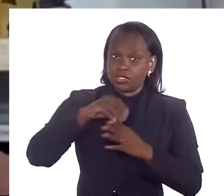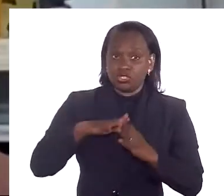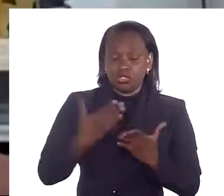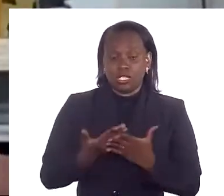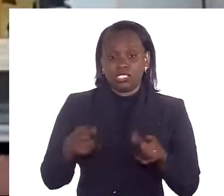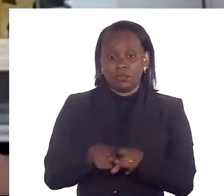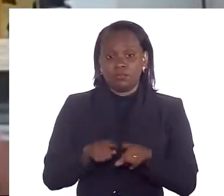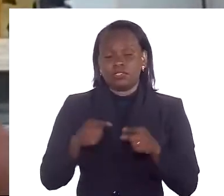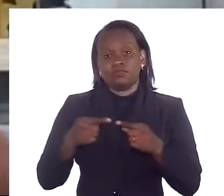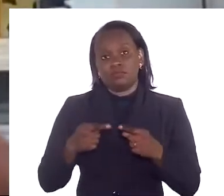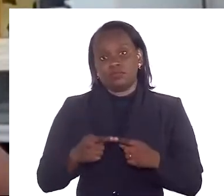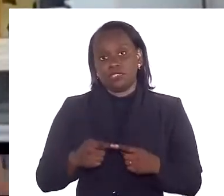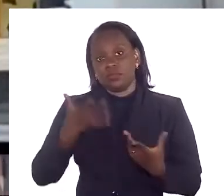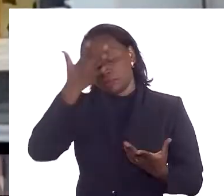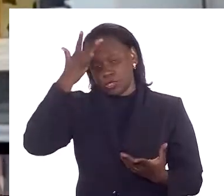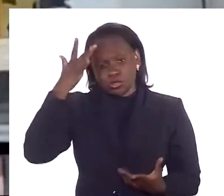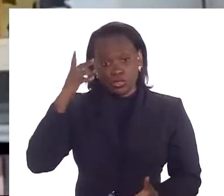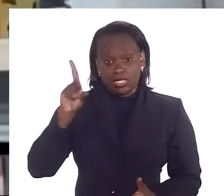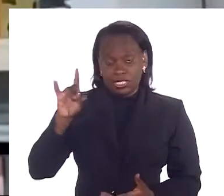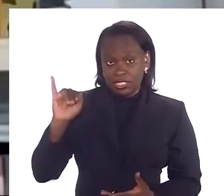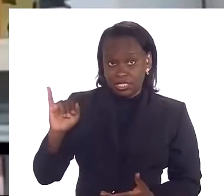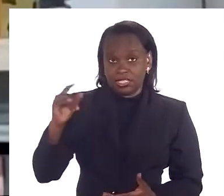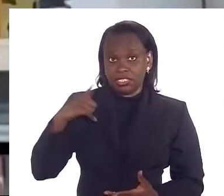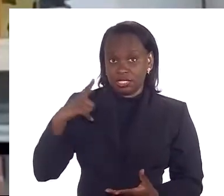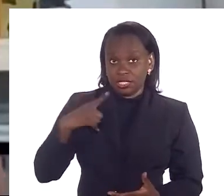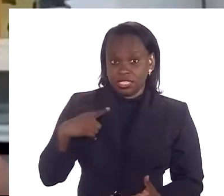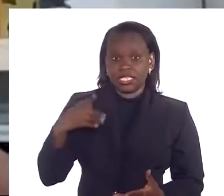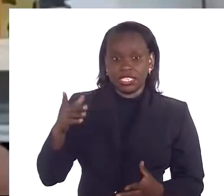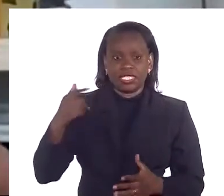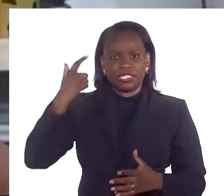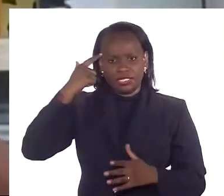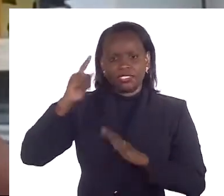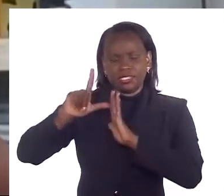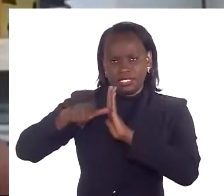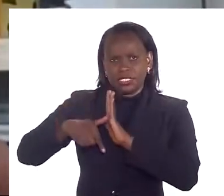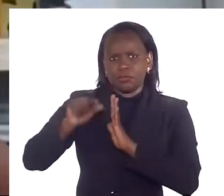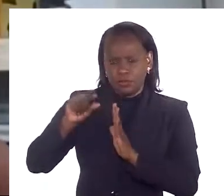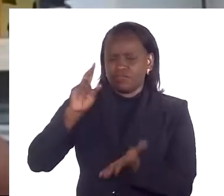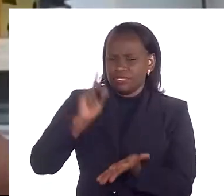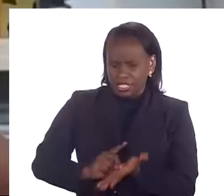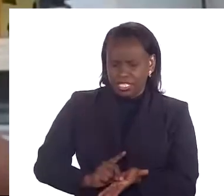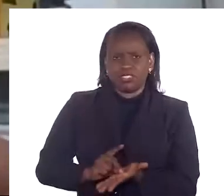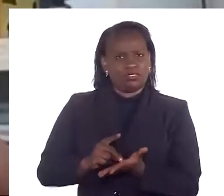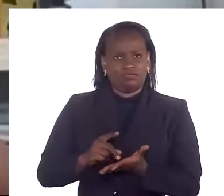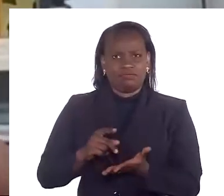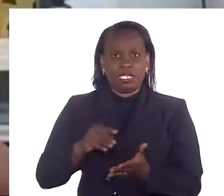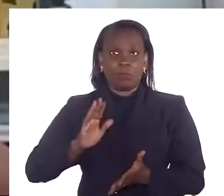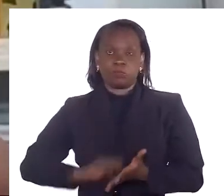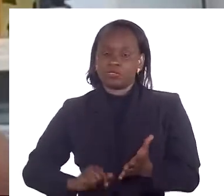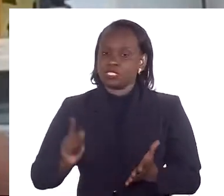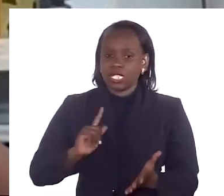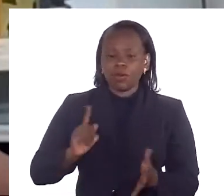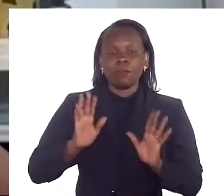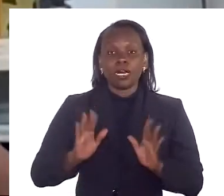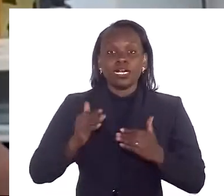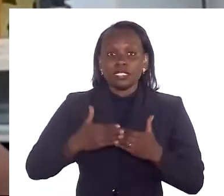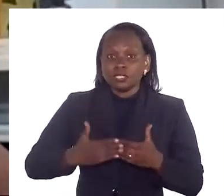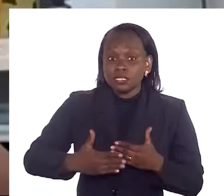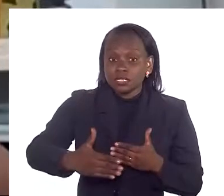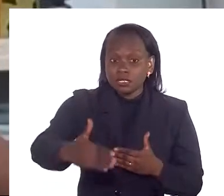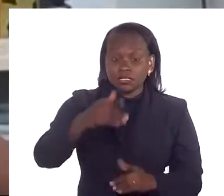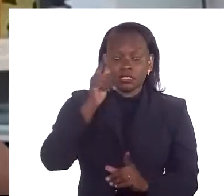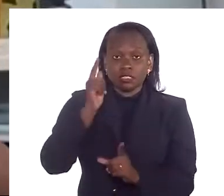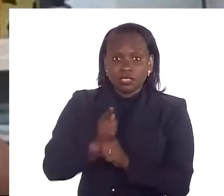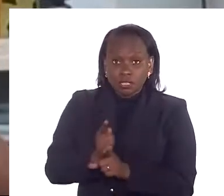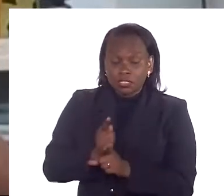escola também. Então, a pessoa com deficiência intelectual, ela tem um déficit que é verdadeiro, que a gente não pode negar, mas que a partir,